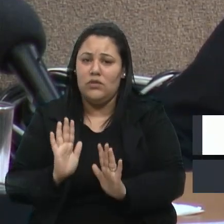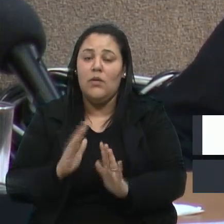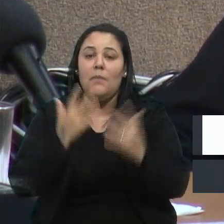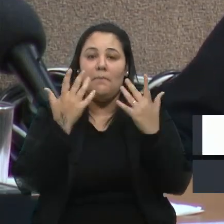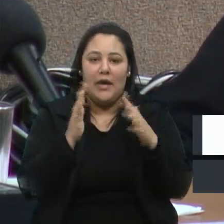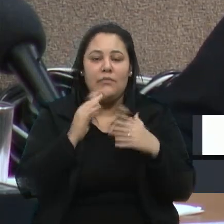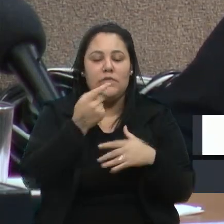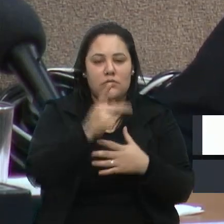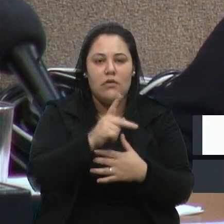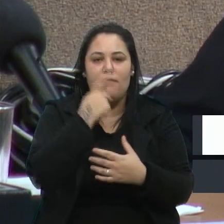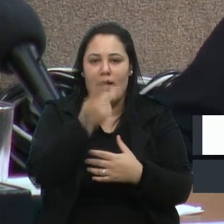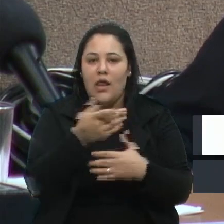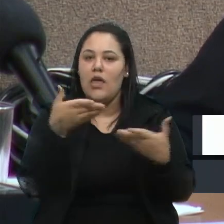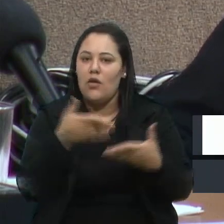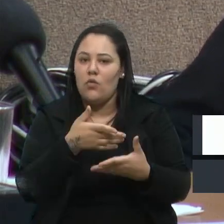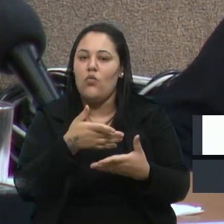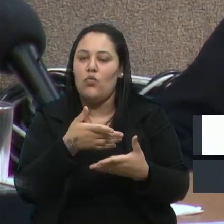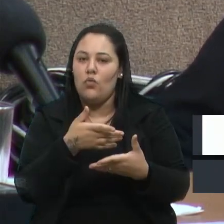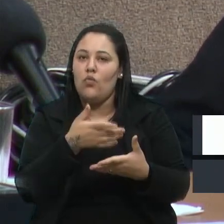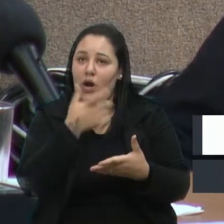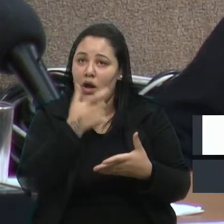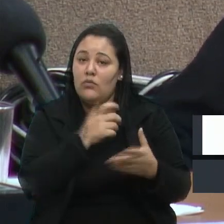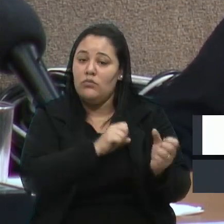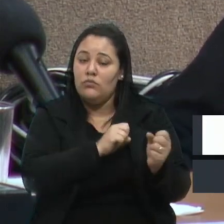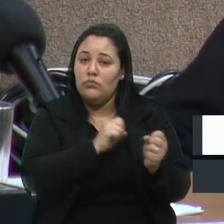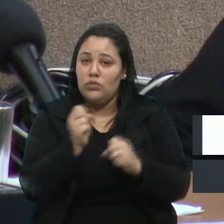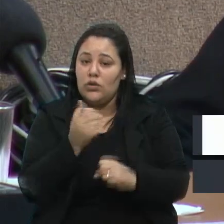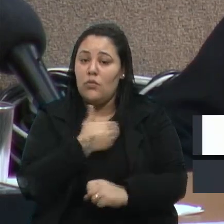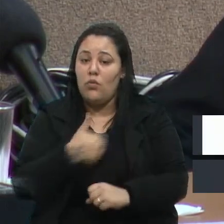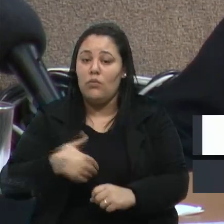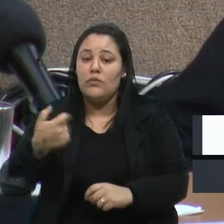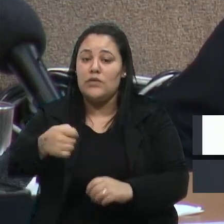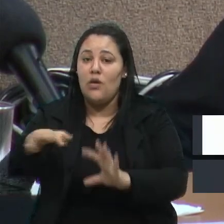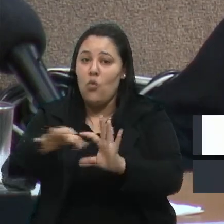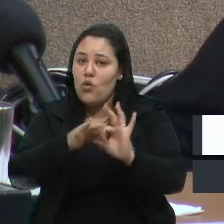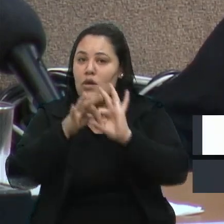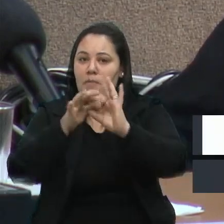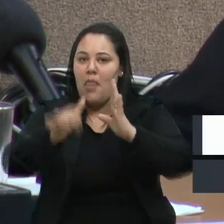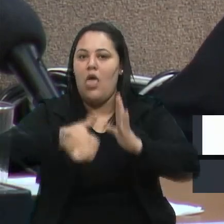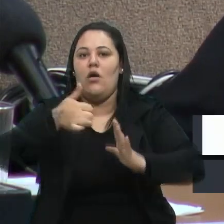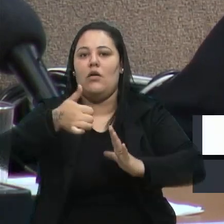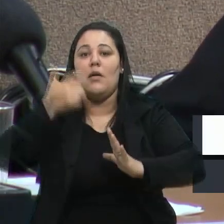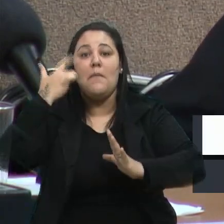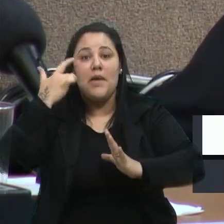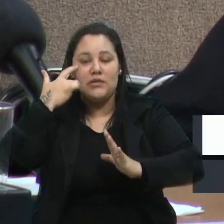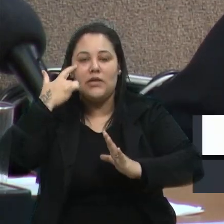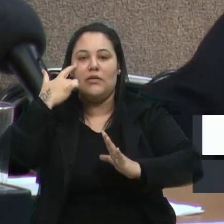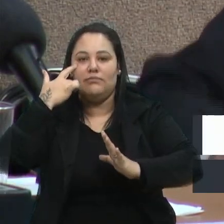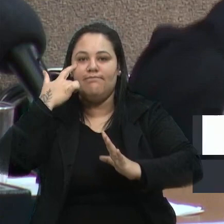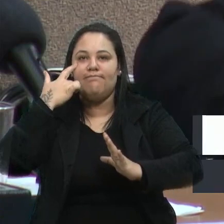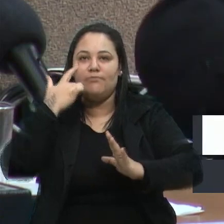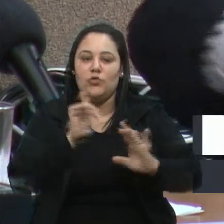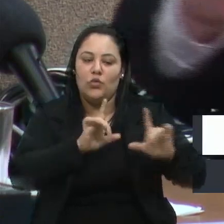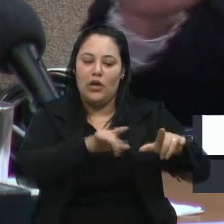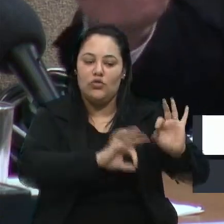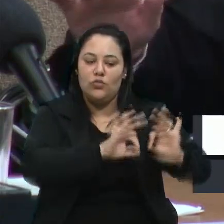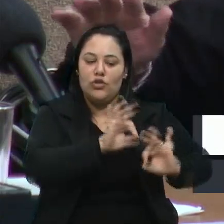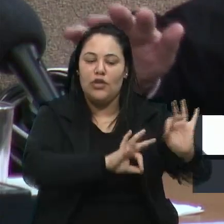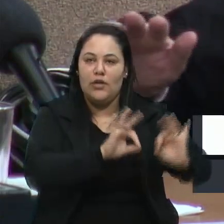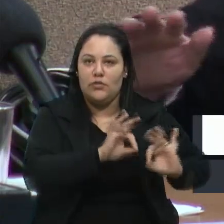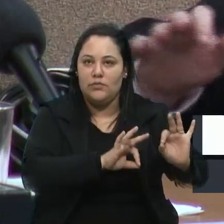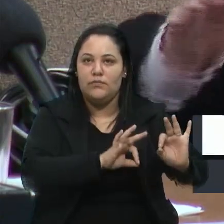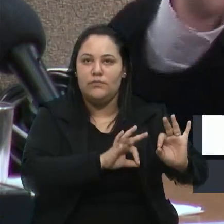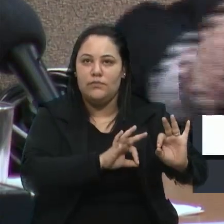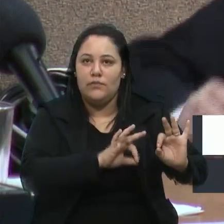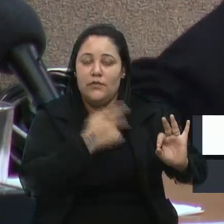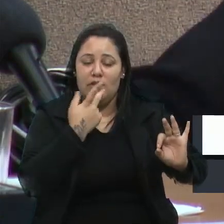hora de o poder público se unir e pensar realmente num banco de projetos, apartidário até diria,